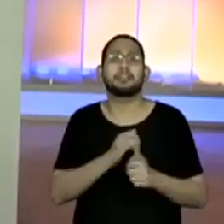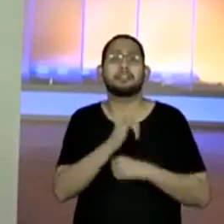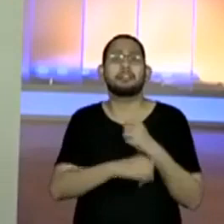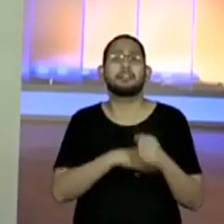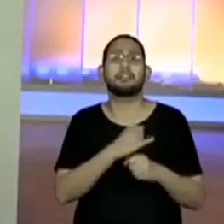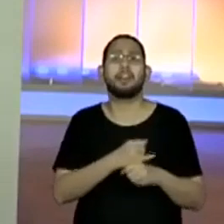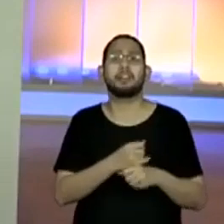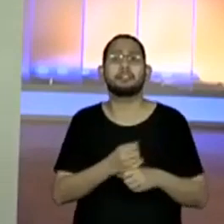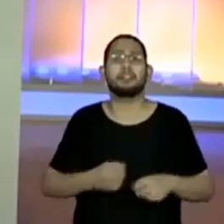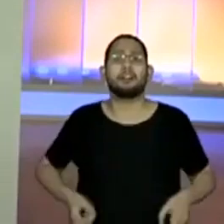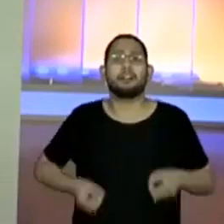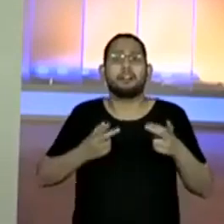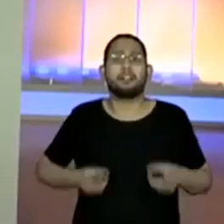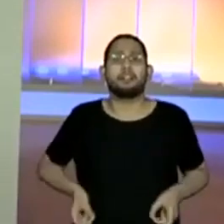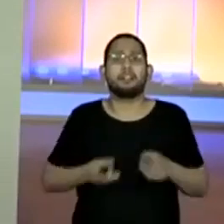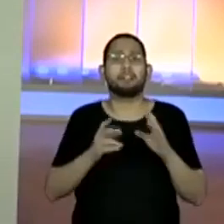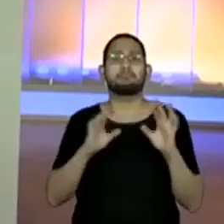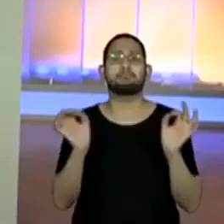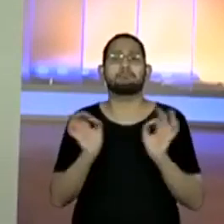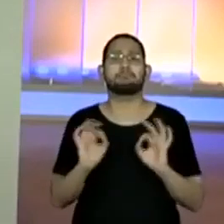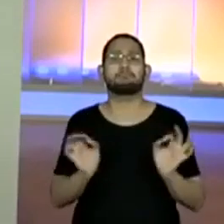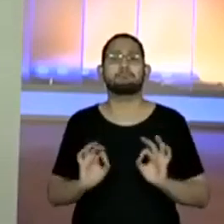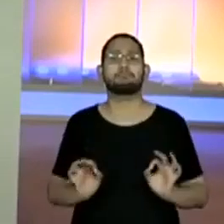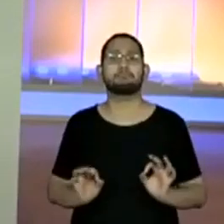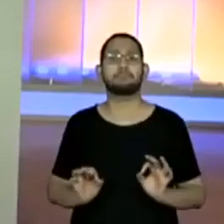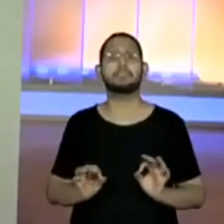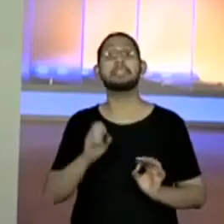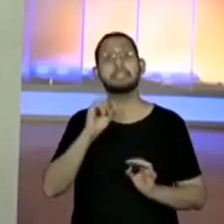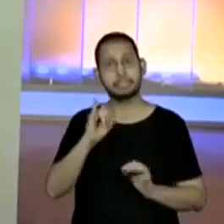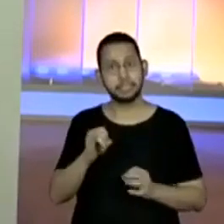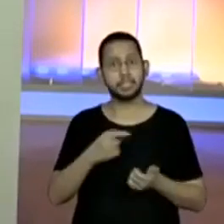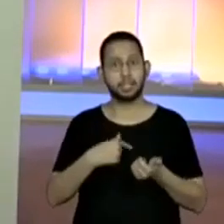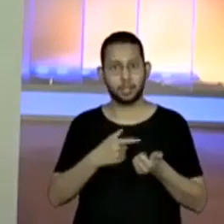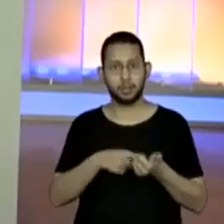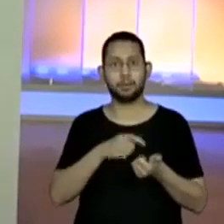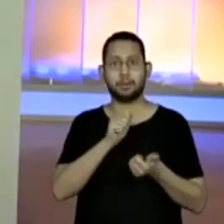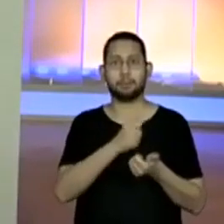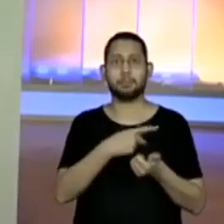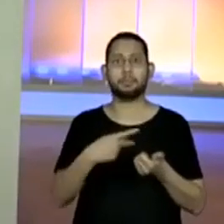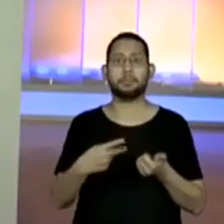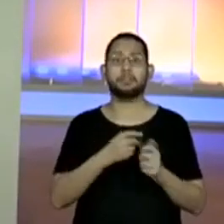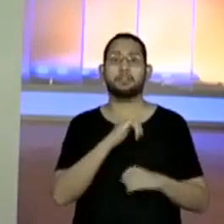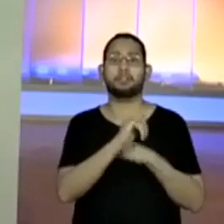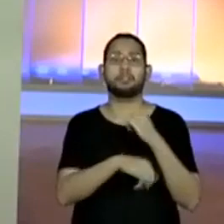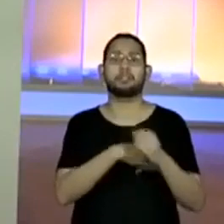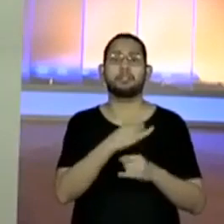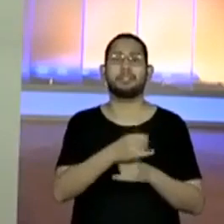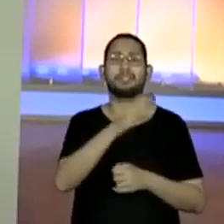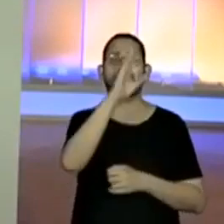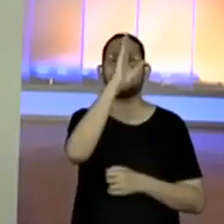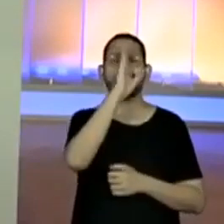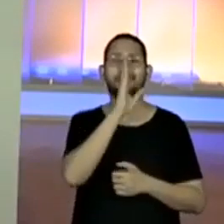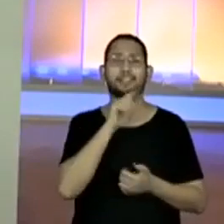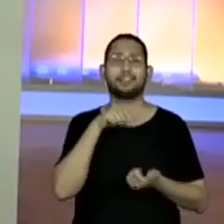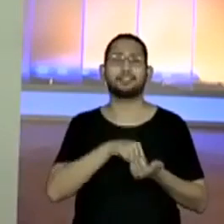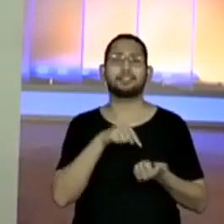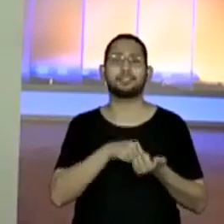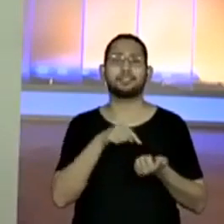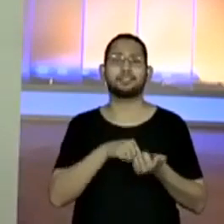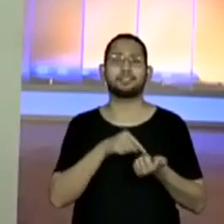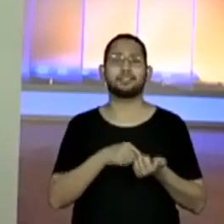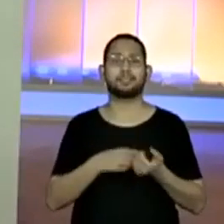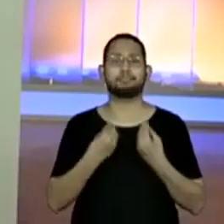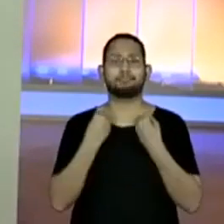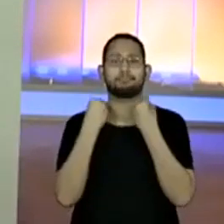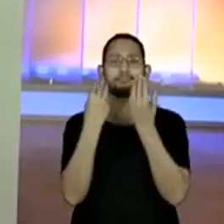internet. Fica tranquilo. Sim, não vai gastar. Se você acessar o aplicativo, você tem internet de boas para